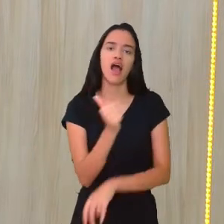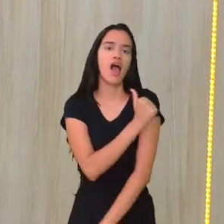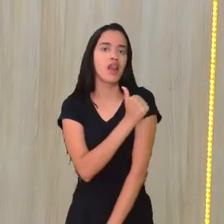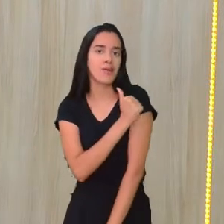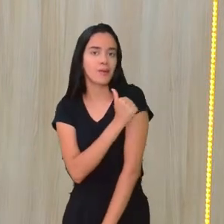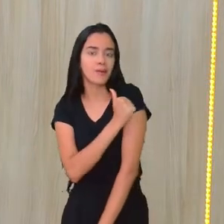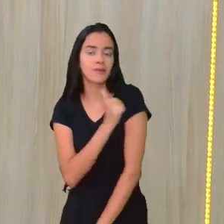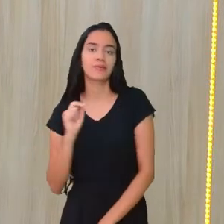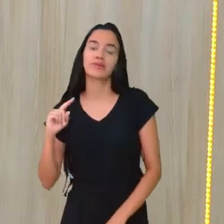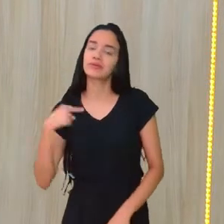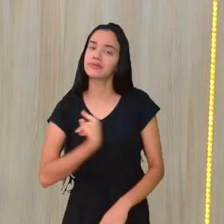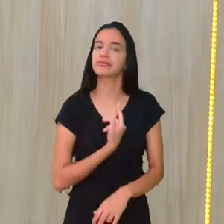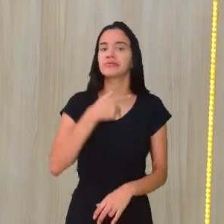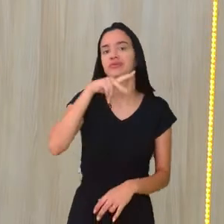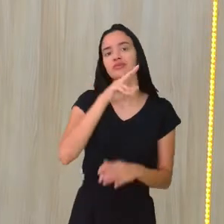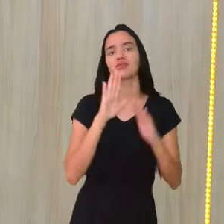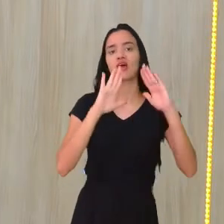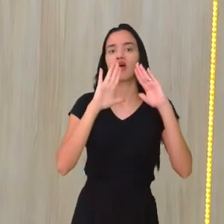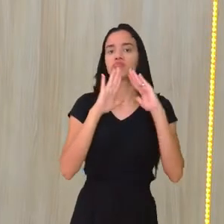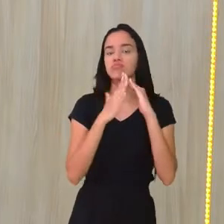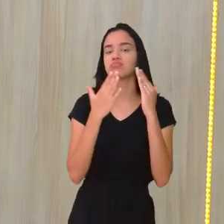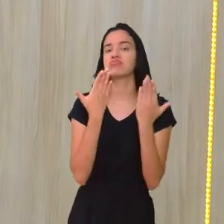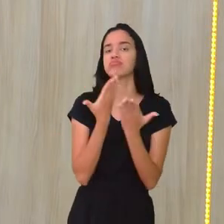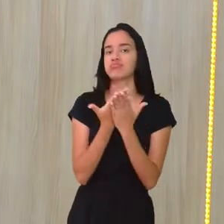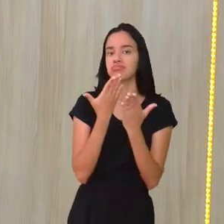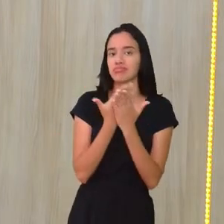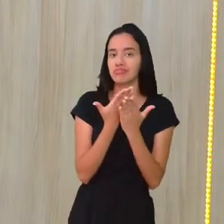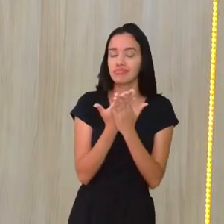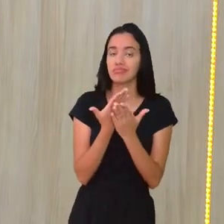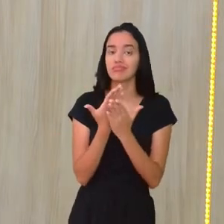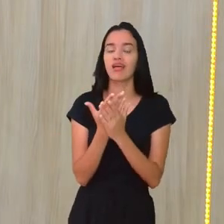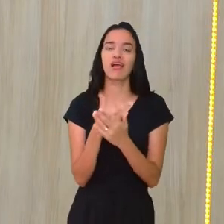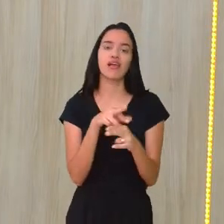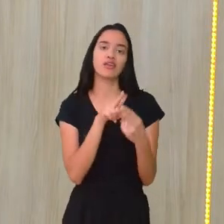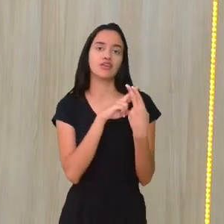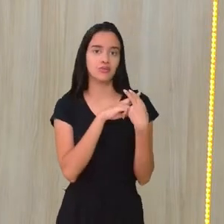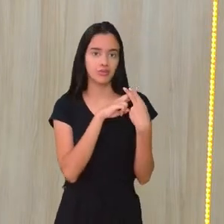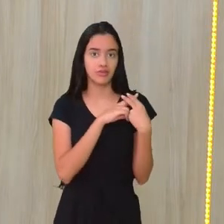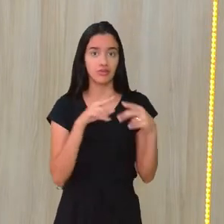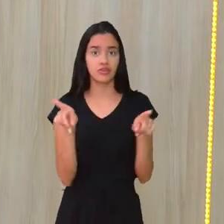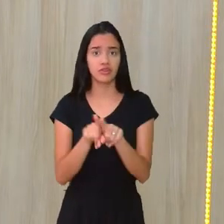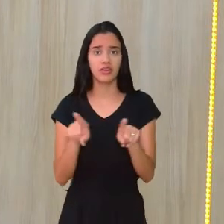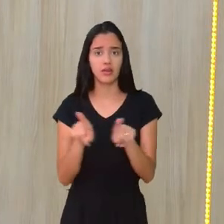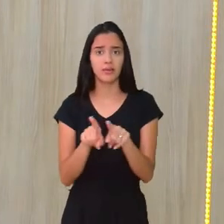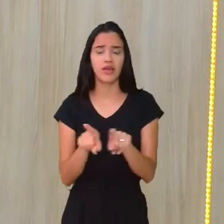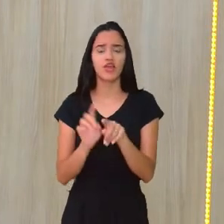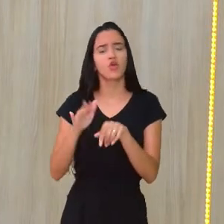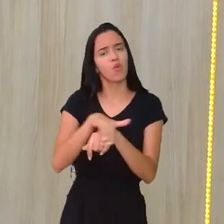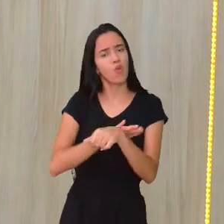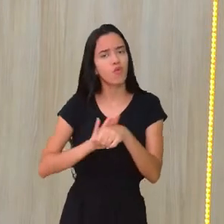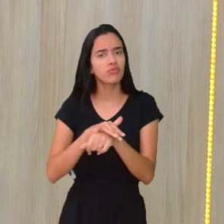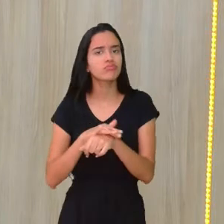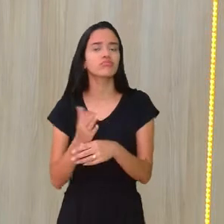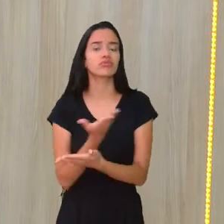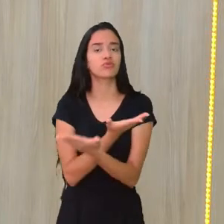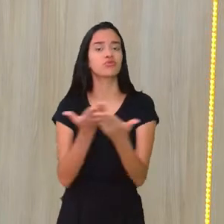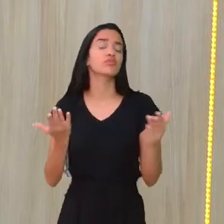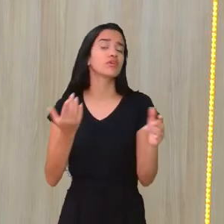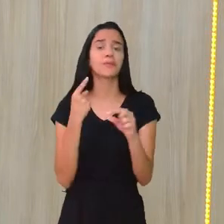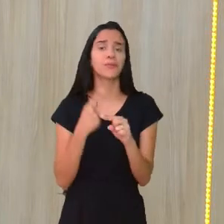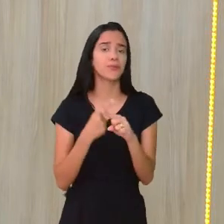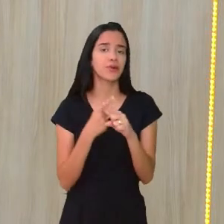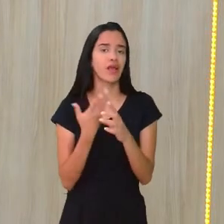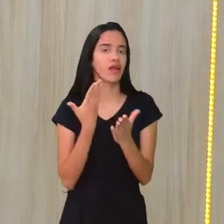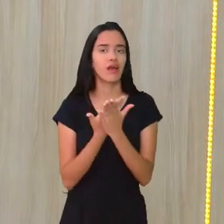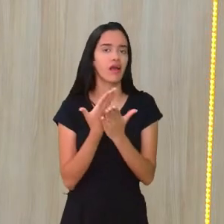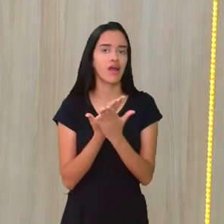aluno, aluna da nossa rede, responsável por esses alunos, não é? Nós também conversamos com vocês, porque às vezes a